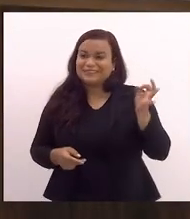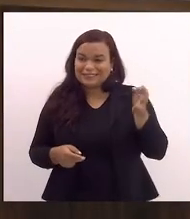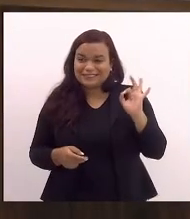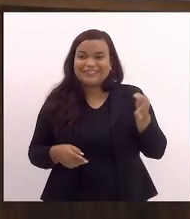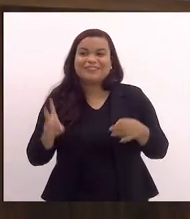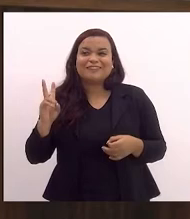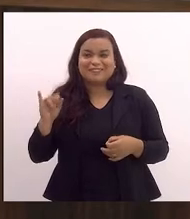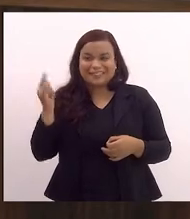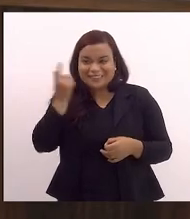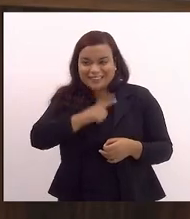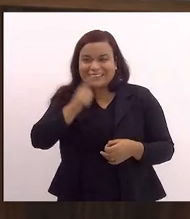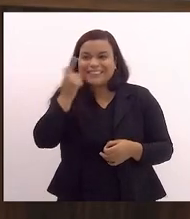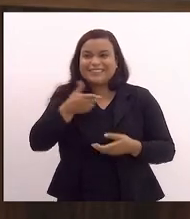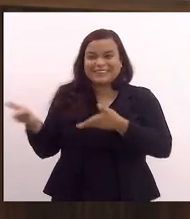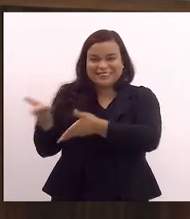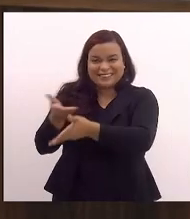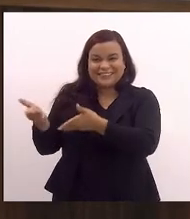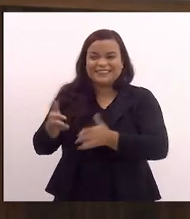hein?